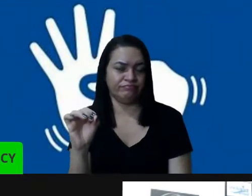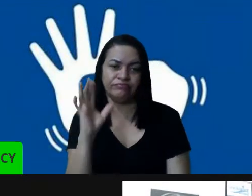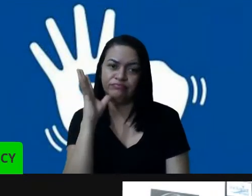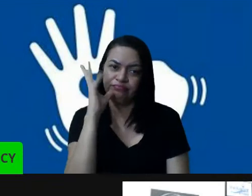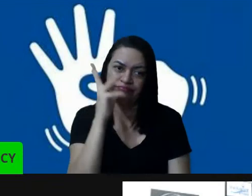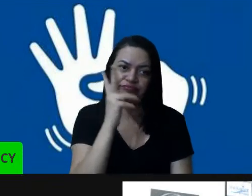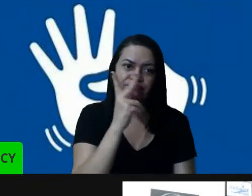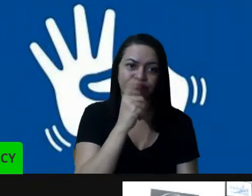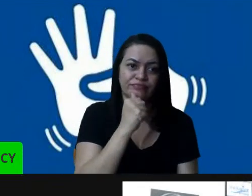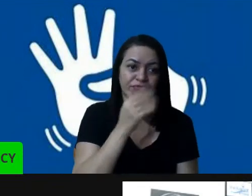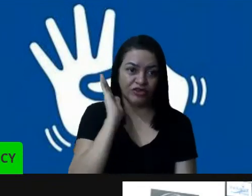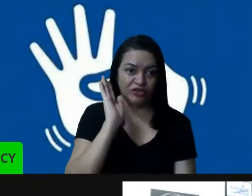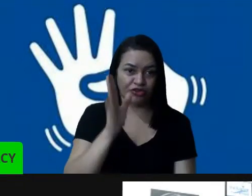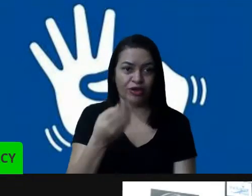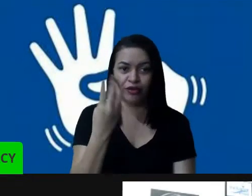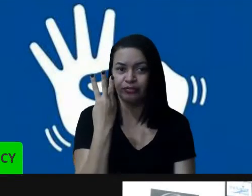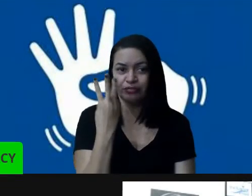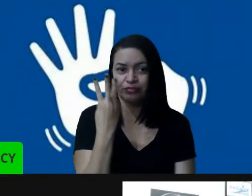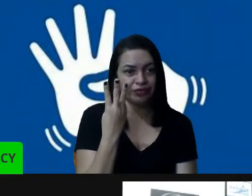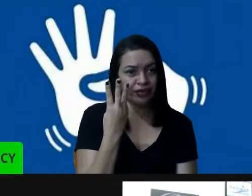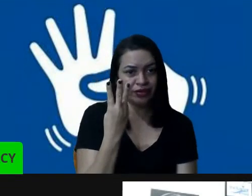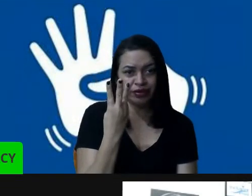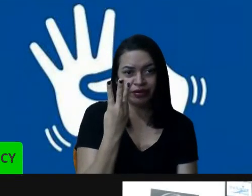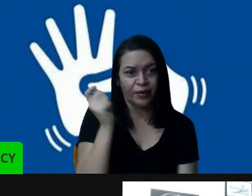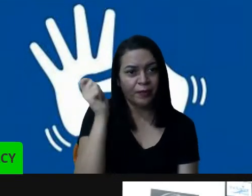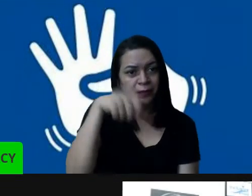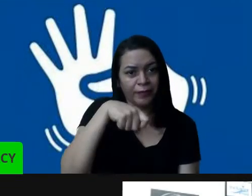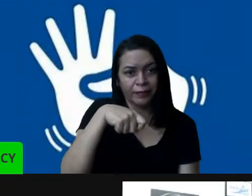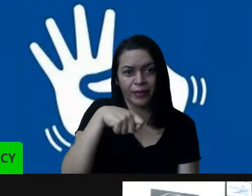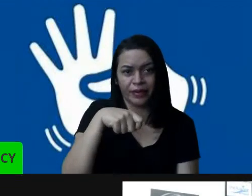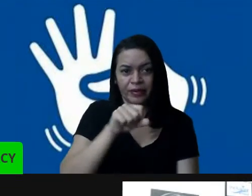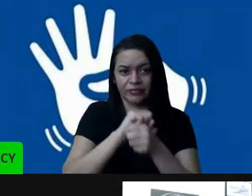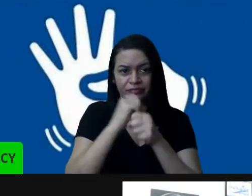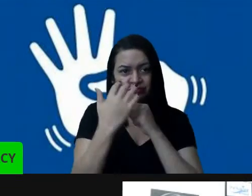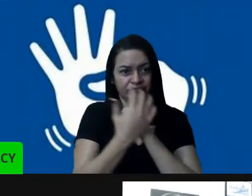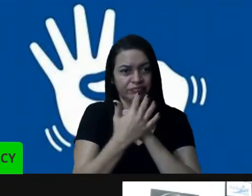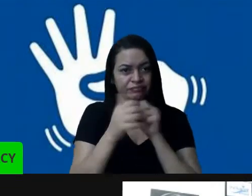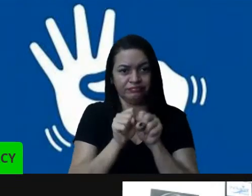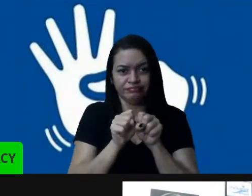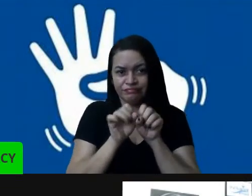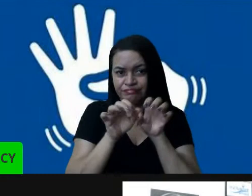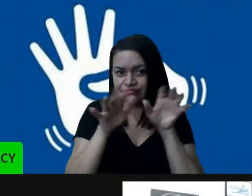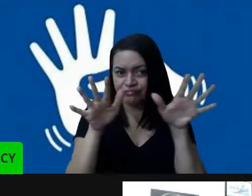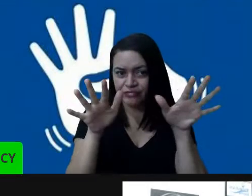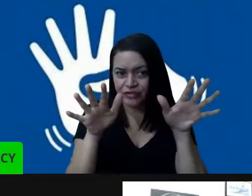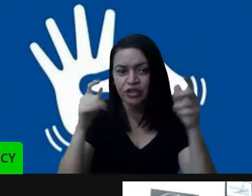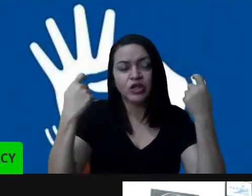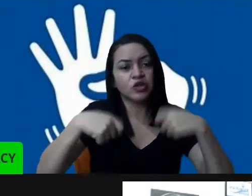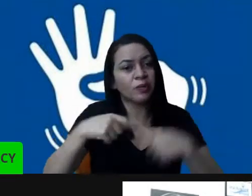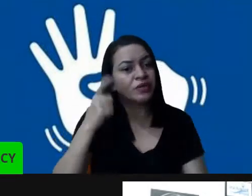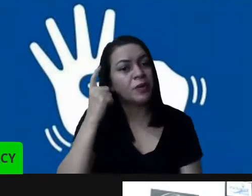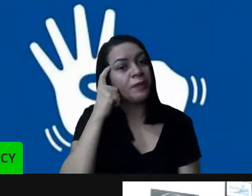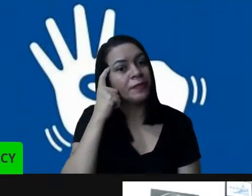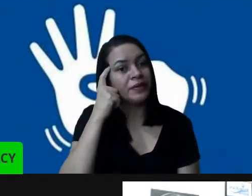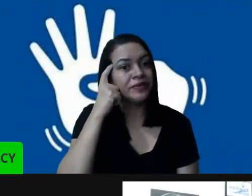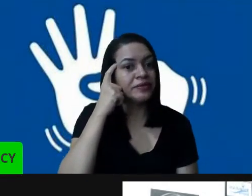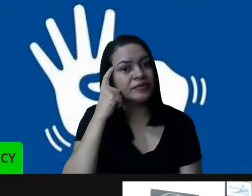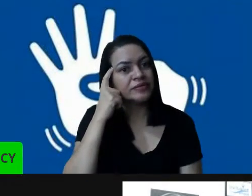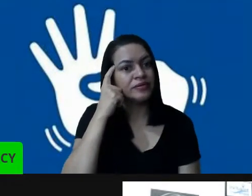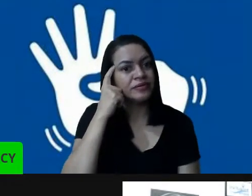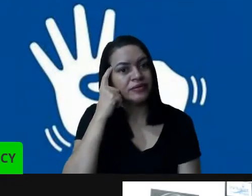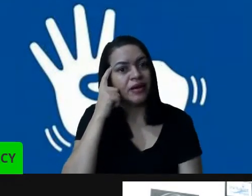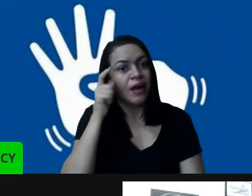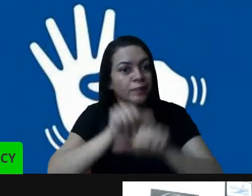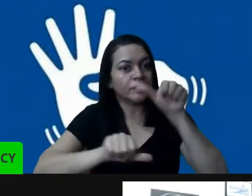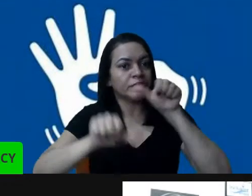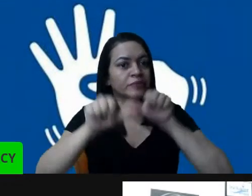pandemia. E aí a gente precisa repensar esse formato de mídia, né? E como que a gente realmente alcança